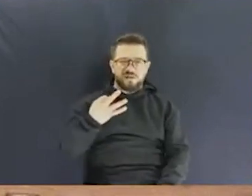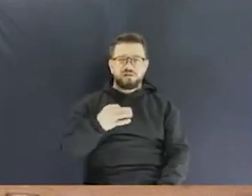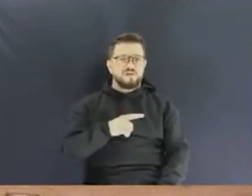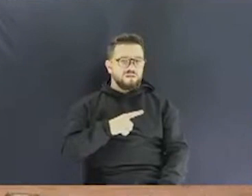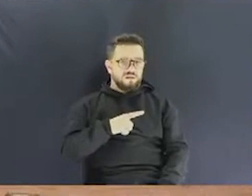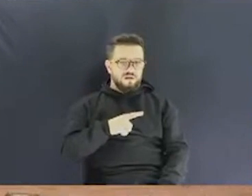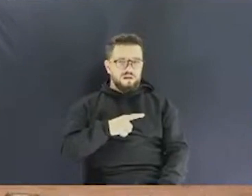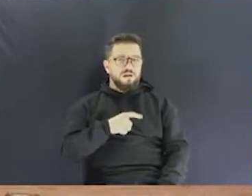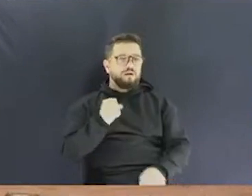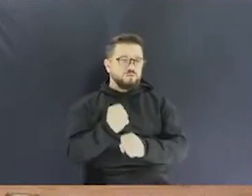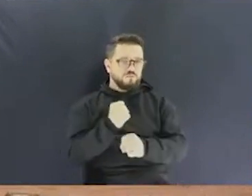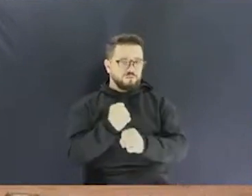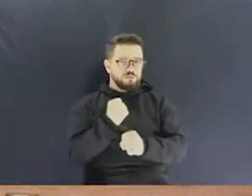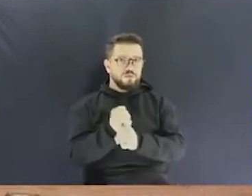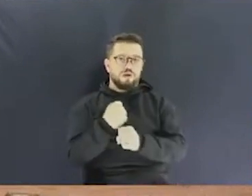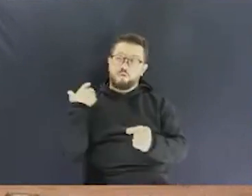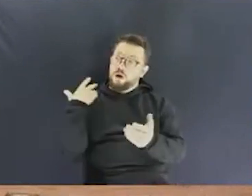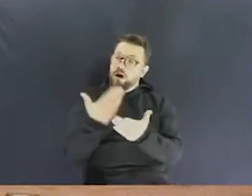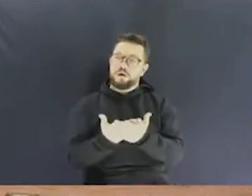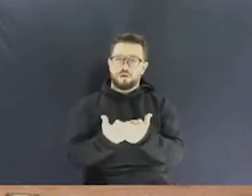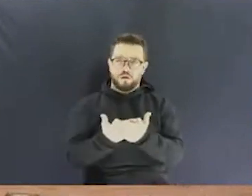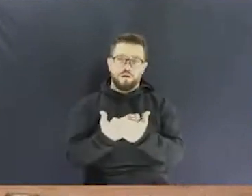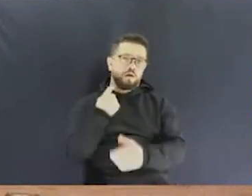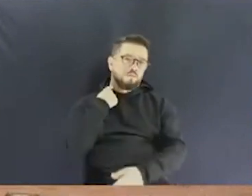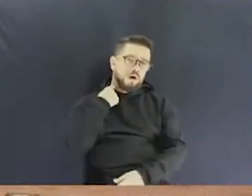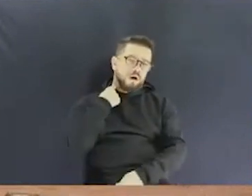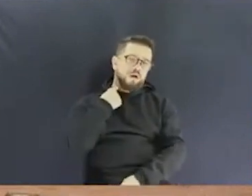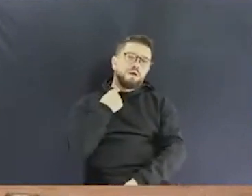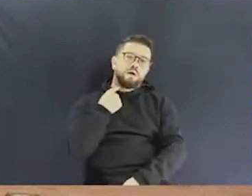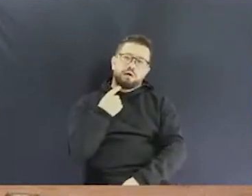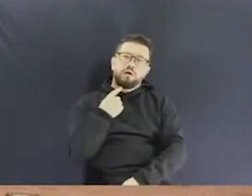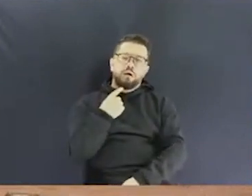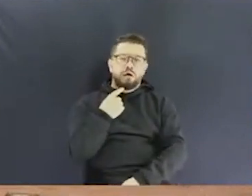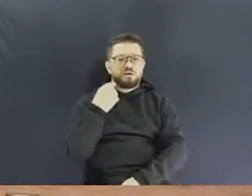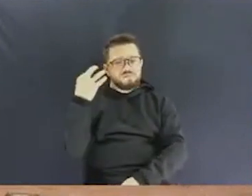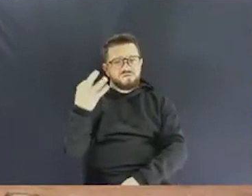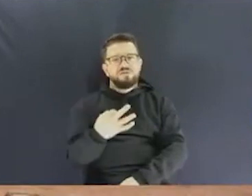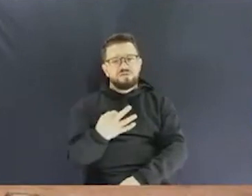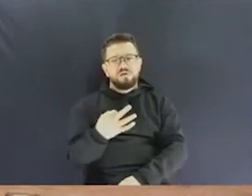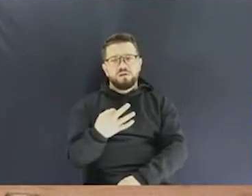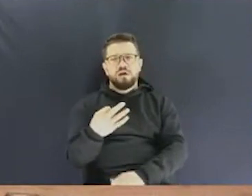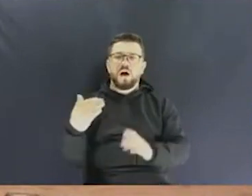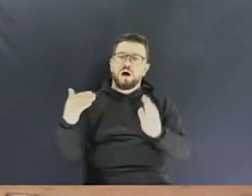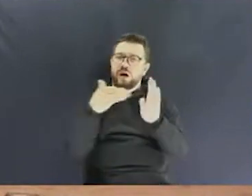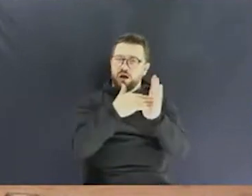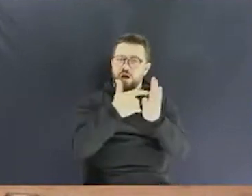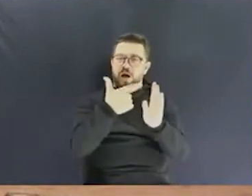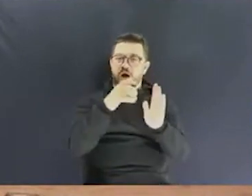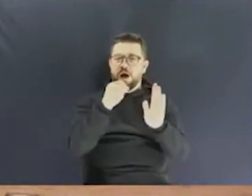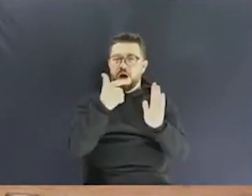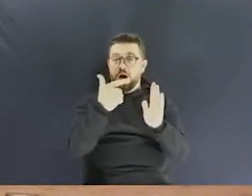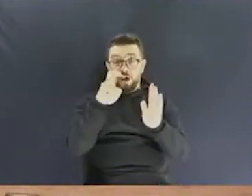maio, daquilo que foi apresentado. Então, com certeza, nós esperamos que lá, até o final de 2025, a gente chegue,